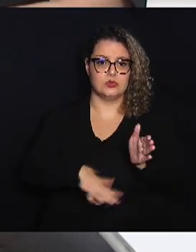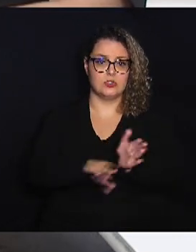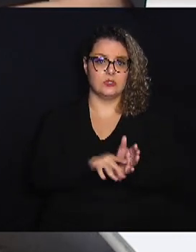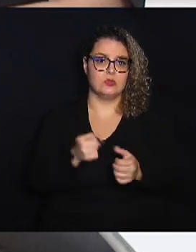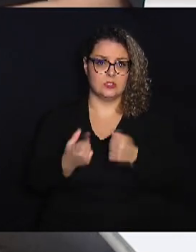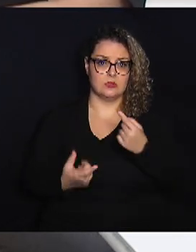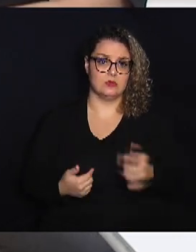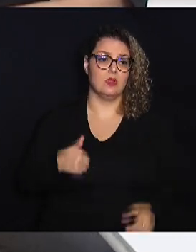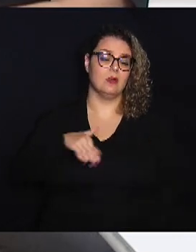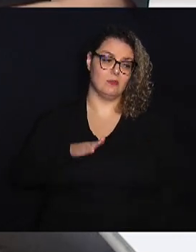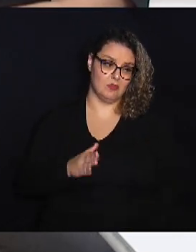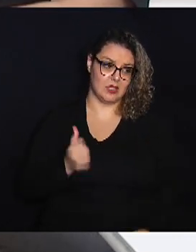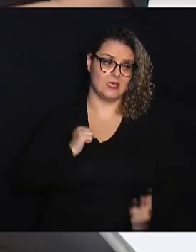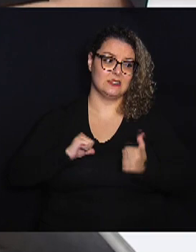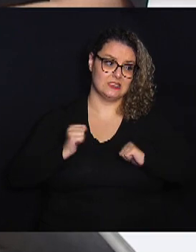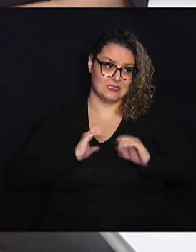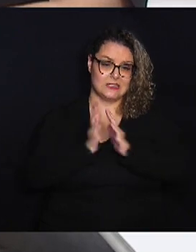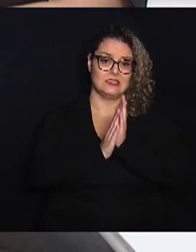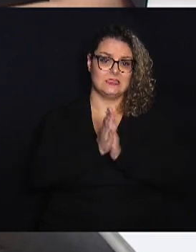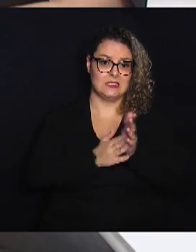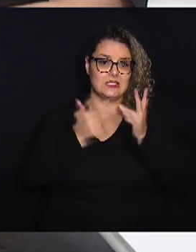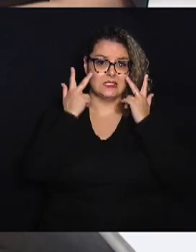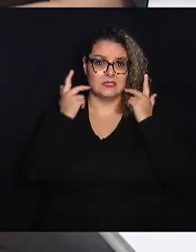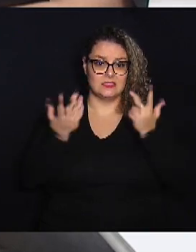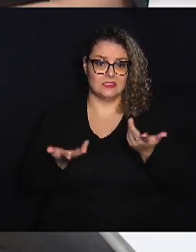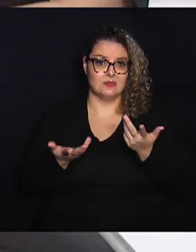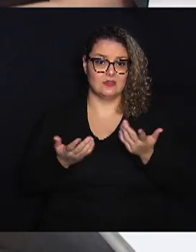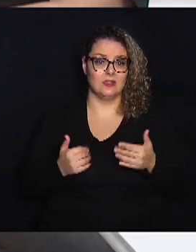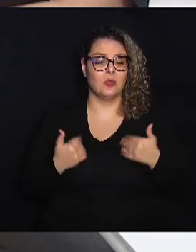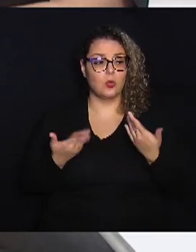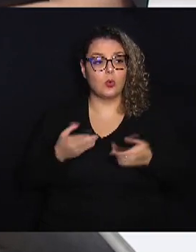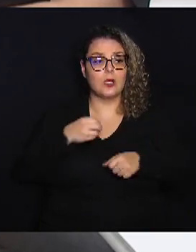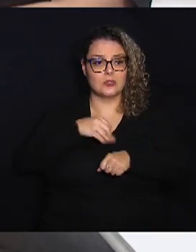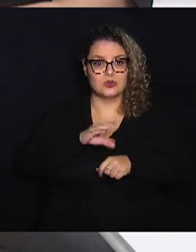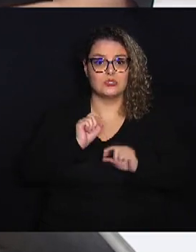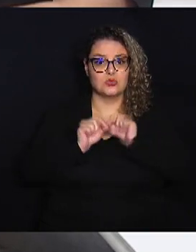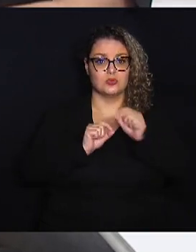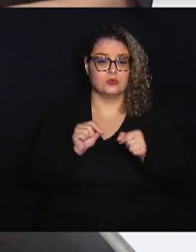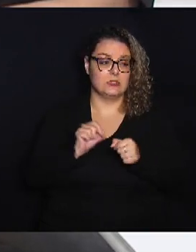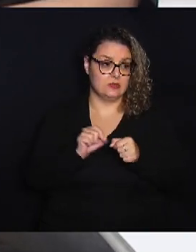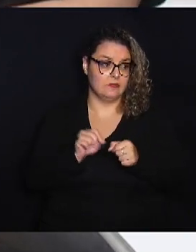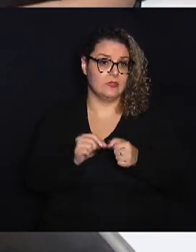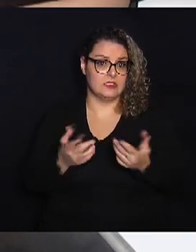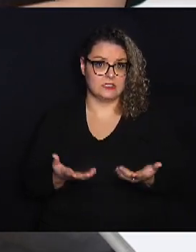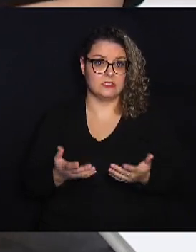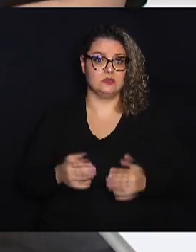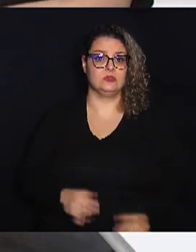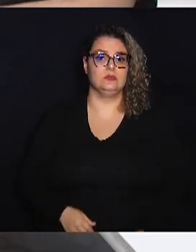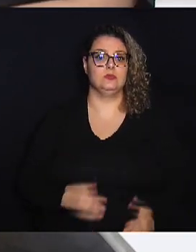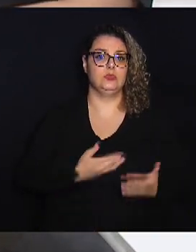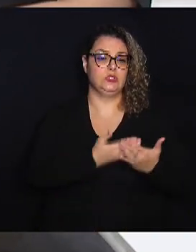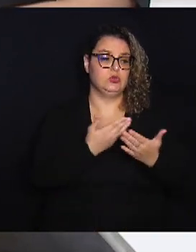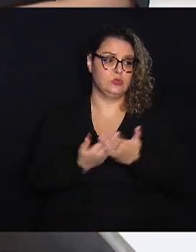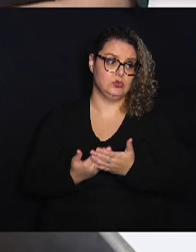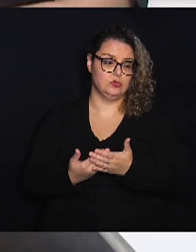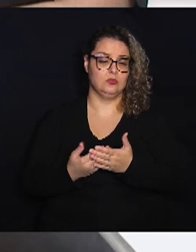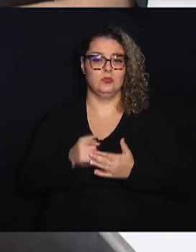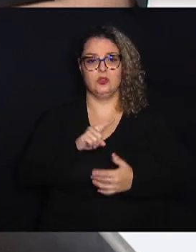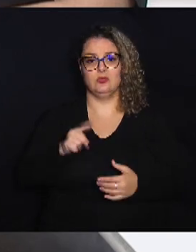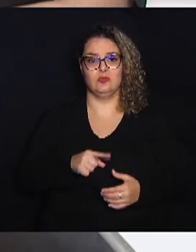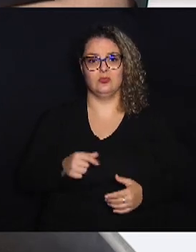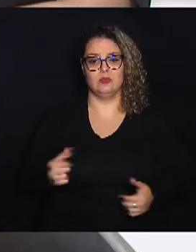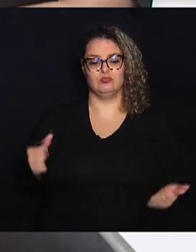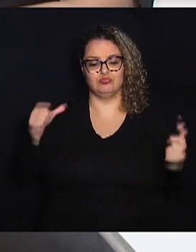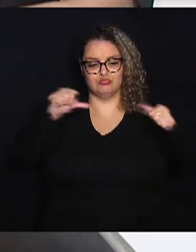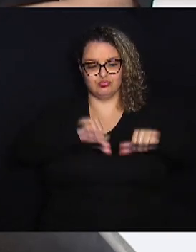fica ainda mais ansioso. É natural. Qual a dica? O que fazer para os estudos não